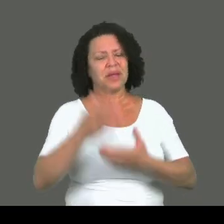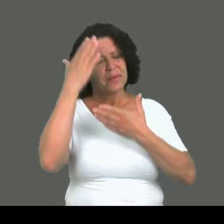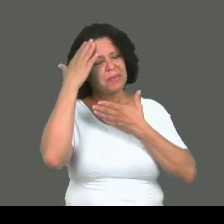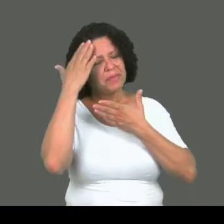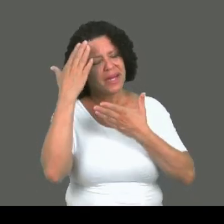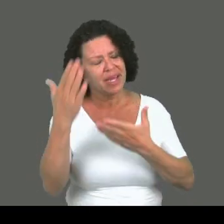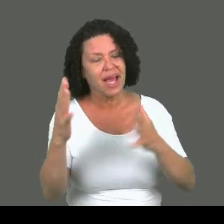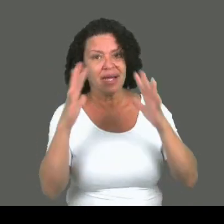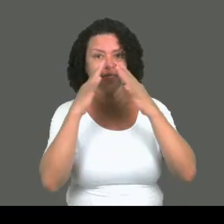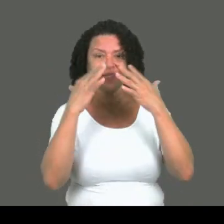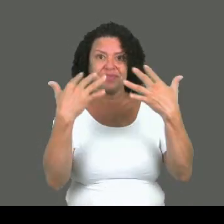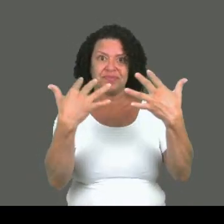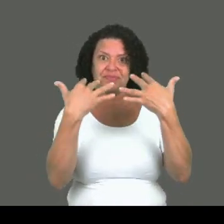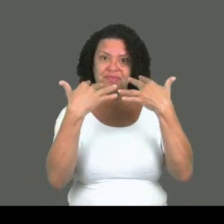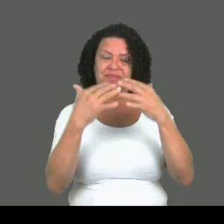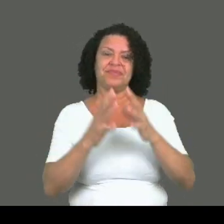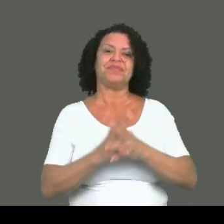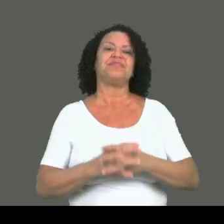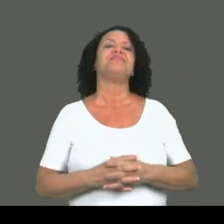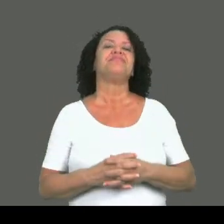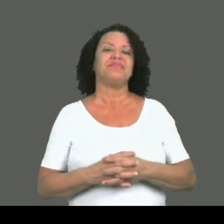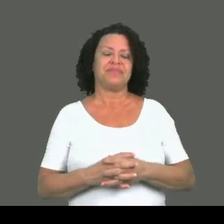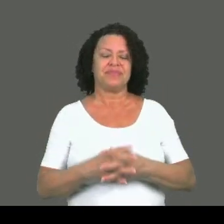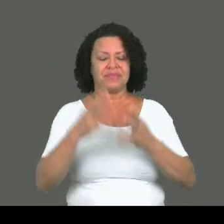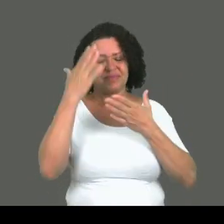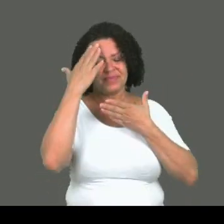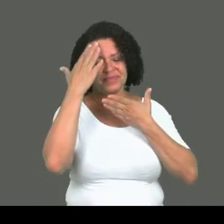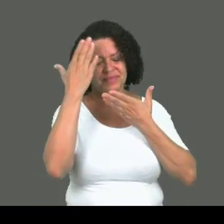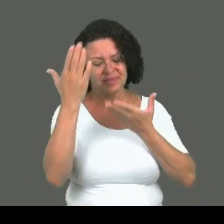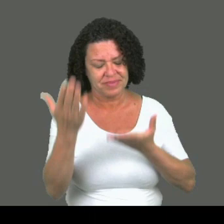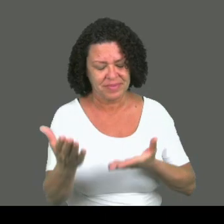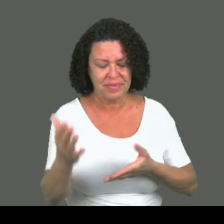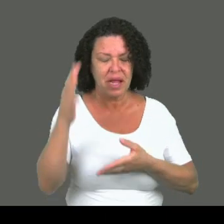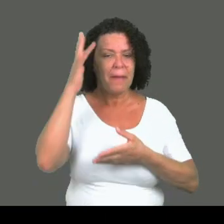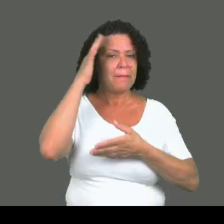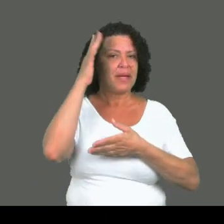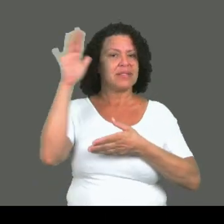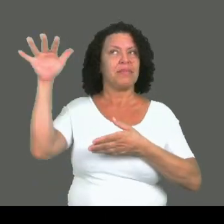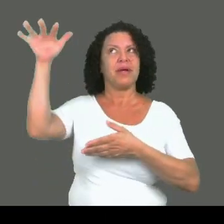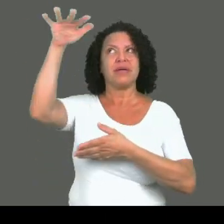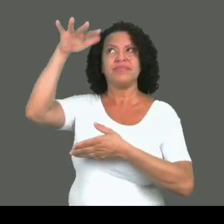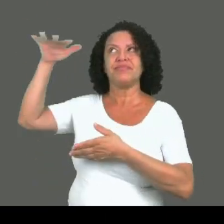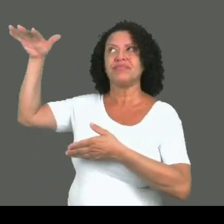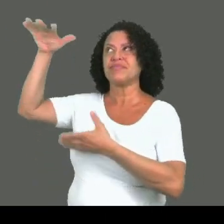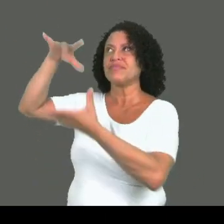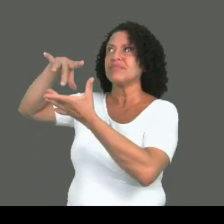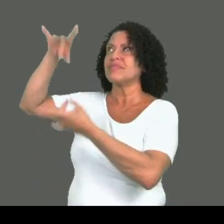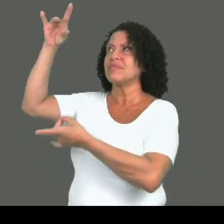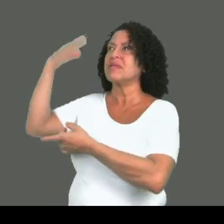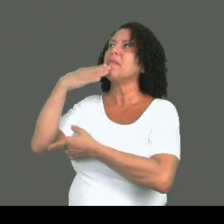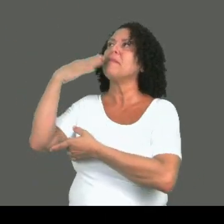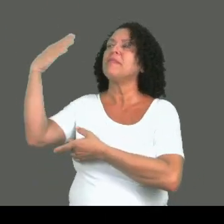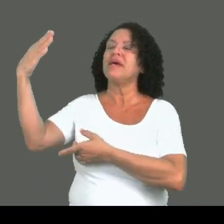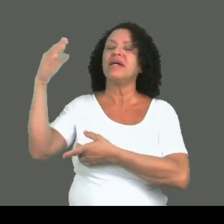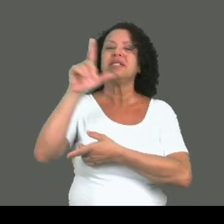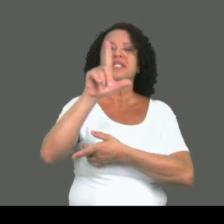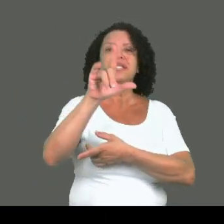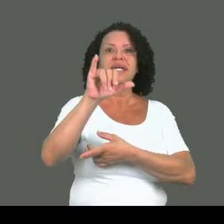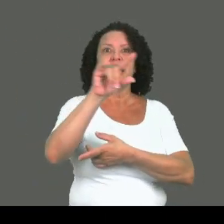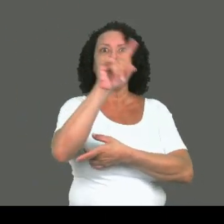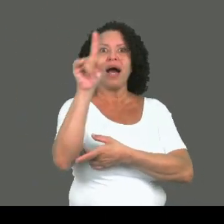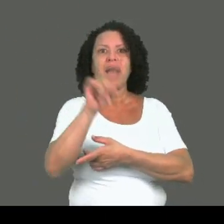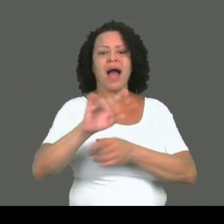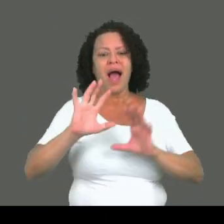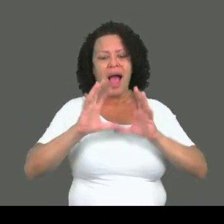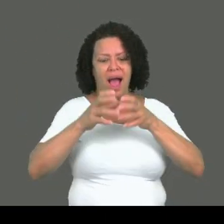pela atenção. Eu me despeço de vocês elevando o pensamento ao mais alto, pedindo à irmã Zarabatana, toda a sua